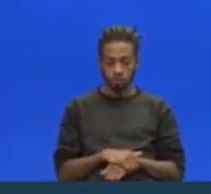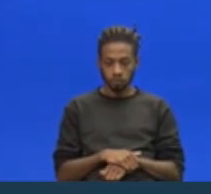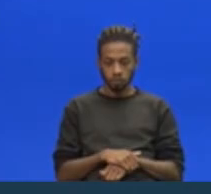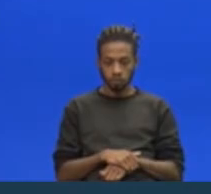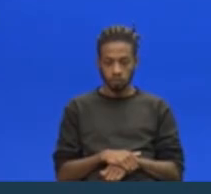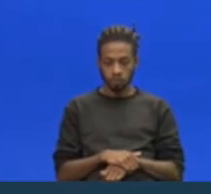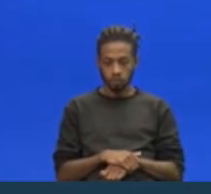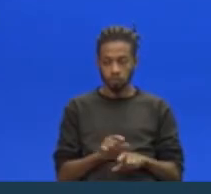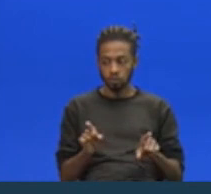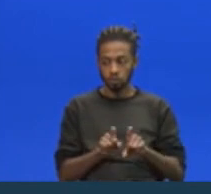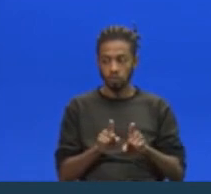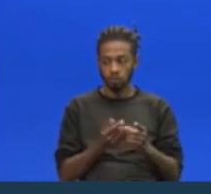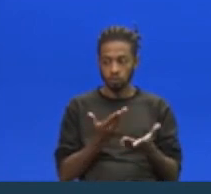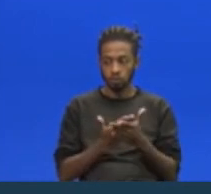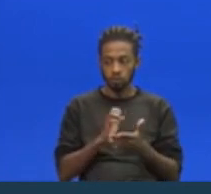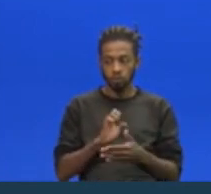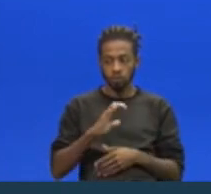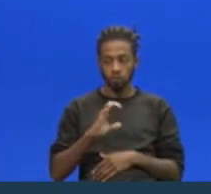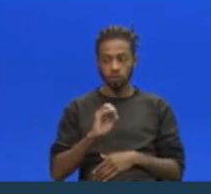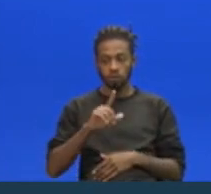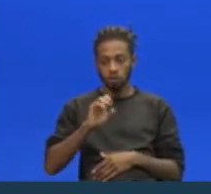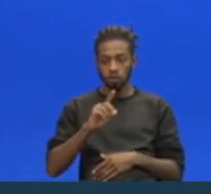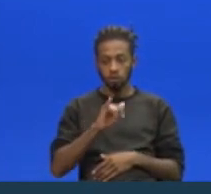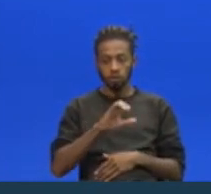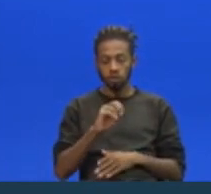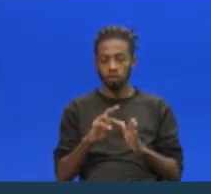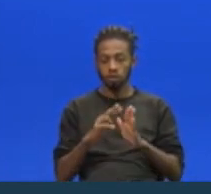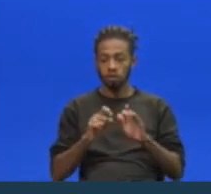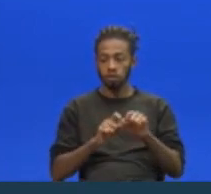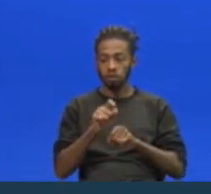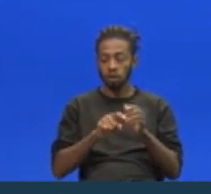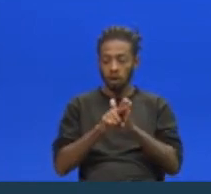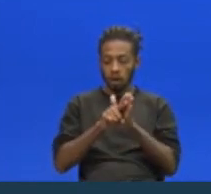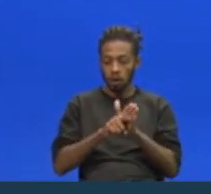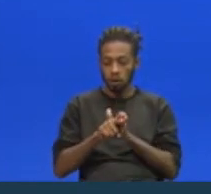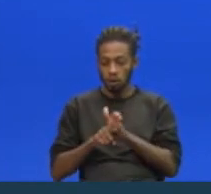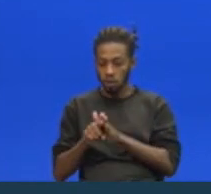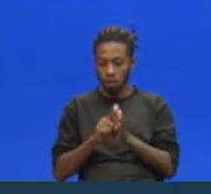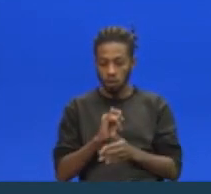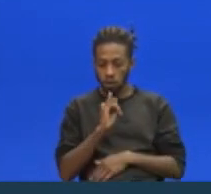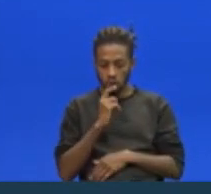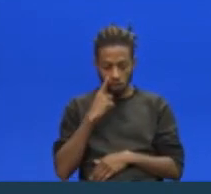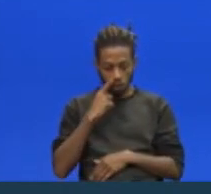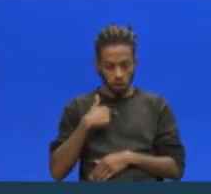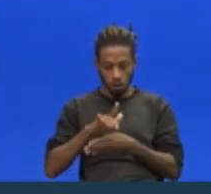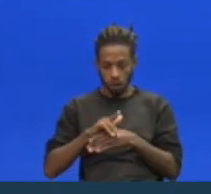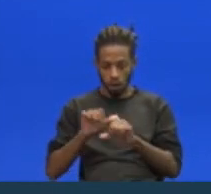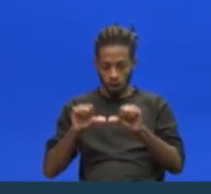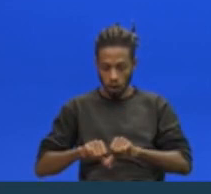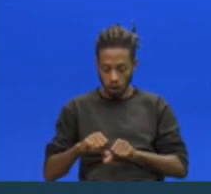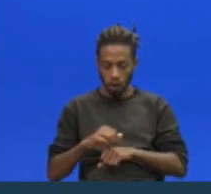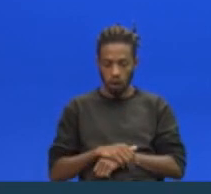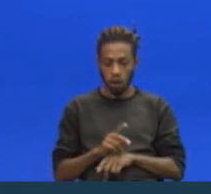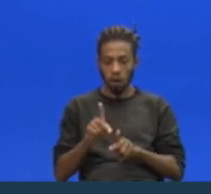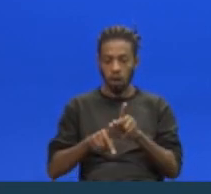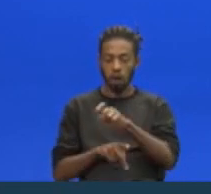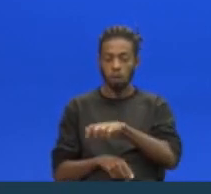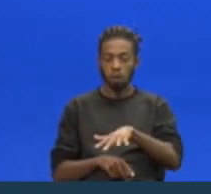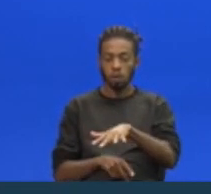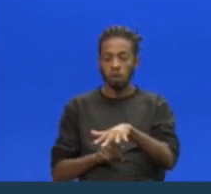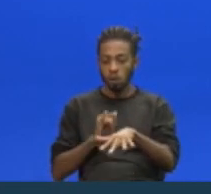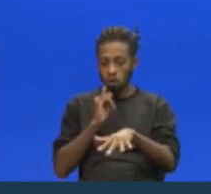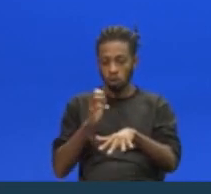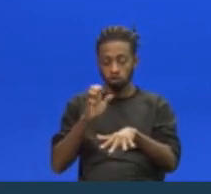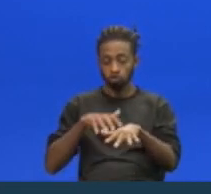Estudos ecológicos, por exemplo, são estudos que avaliam uma situação de adoecimento em uma população como